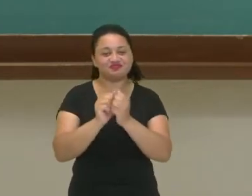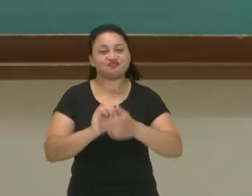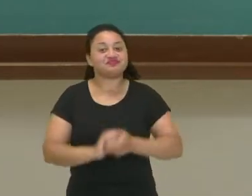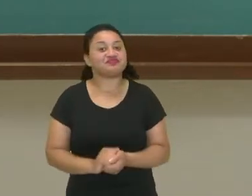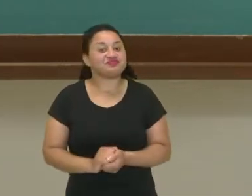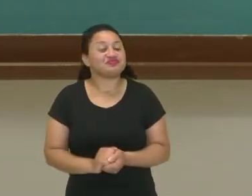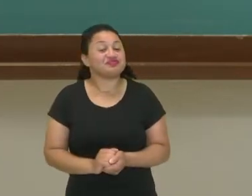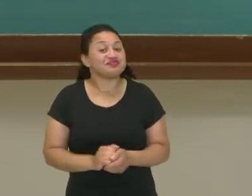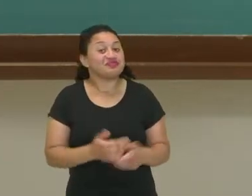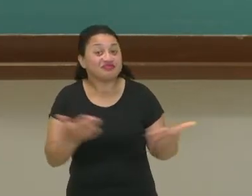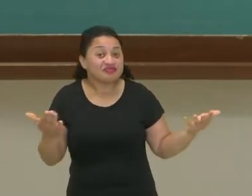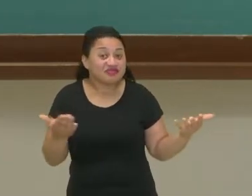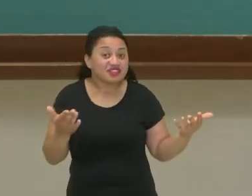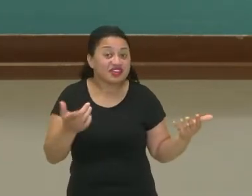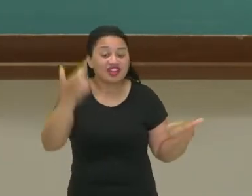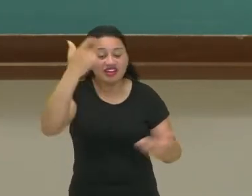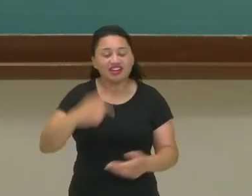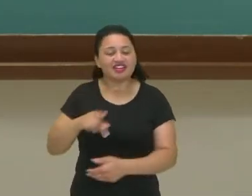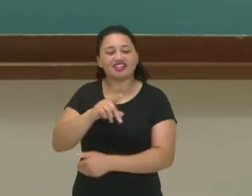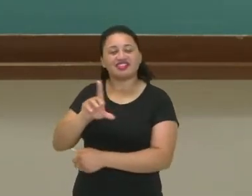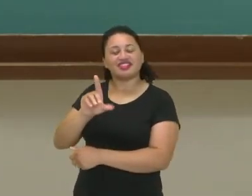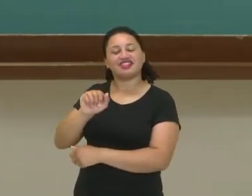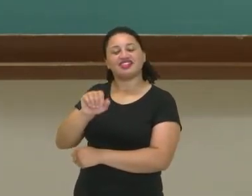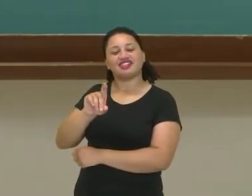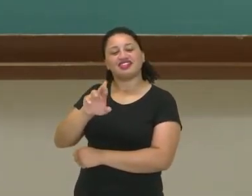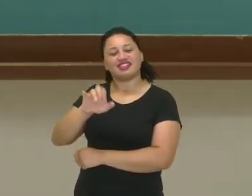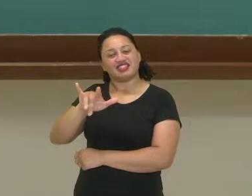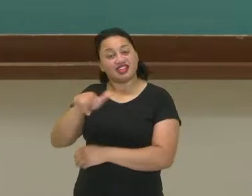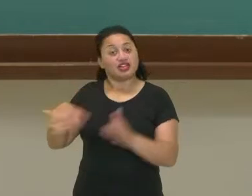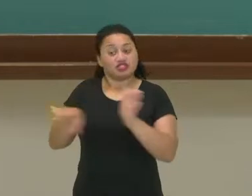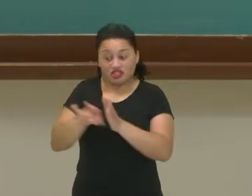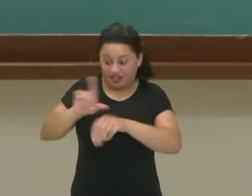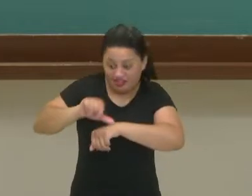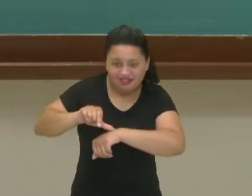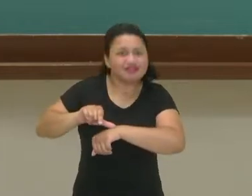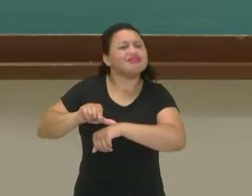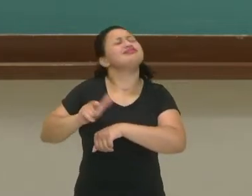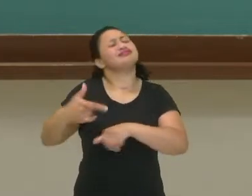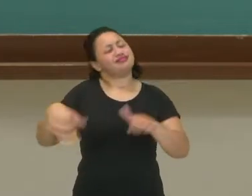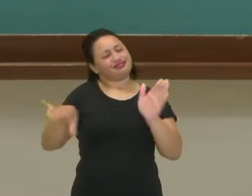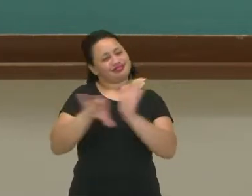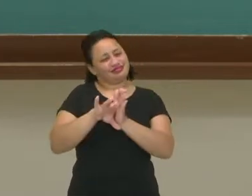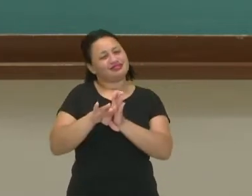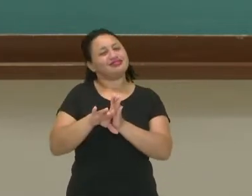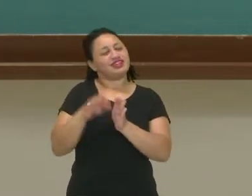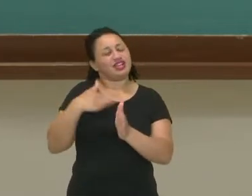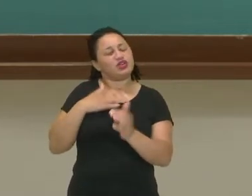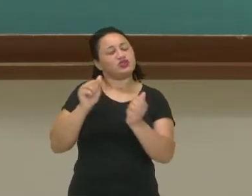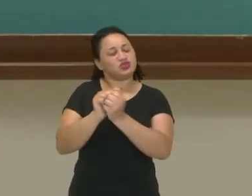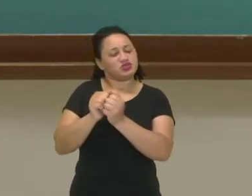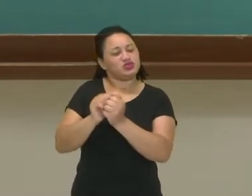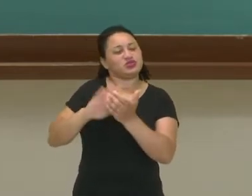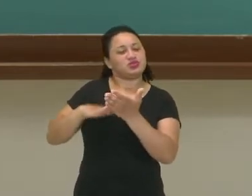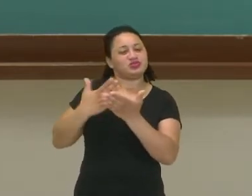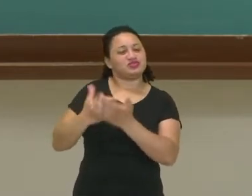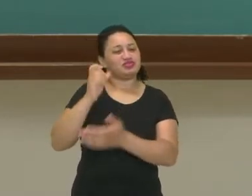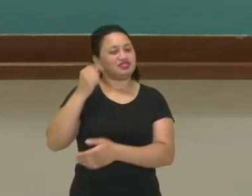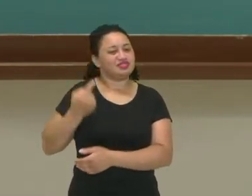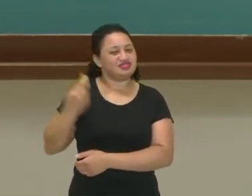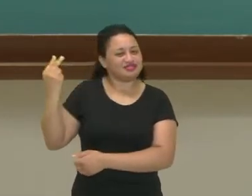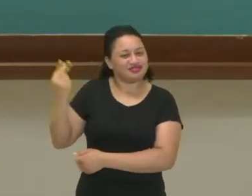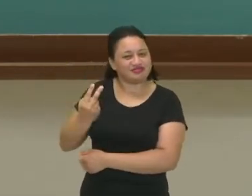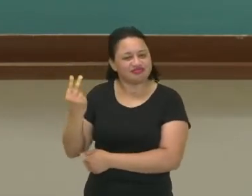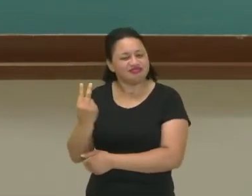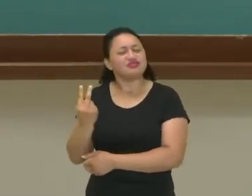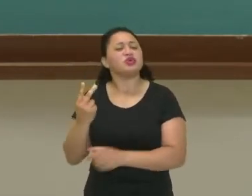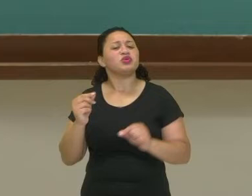Bom, meus queridos e minhas queridas, professor Adriano que chegou atrasado, mas cheguei. Eu e a minha querida Jéssica, nós dois vamos ficar com vocês